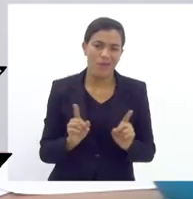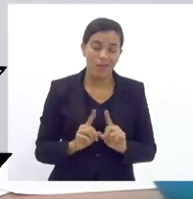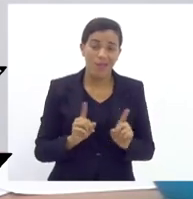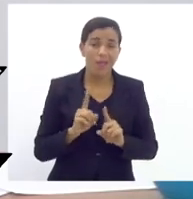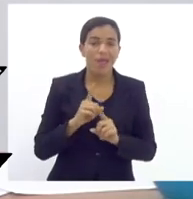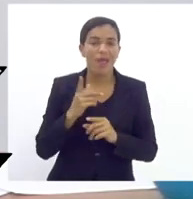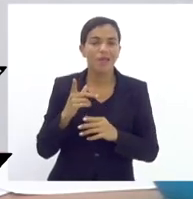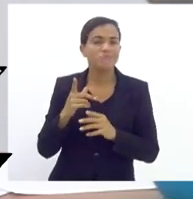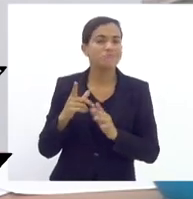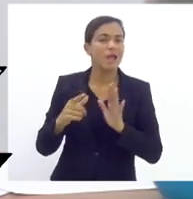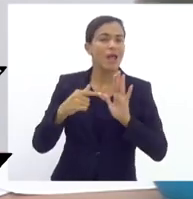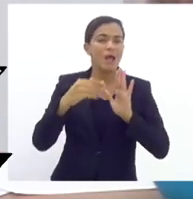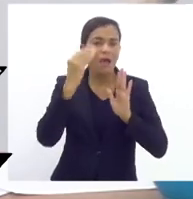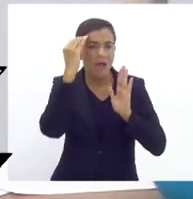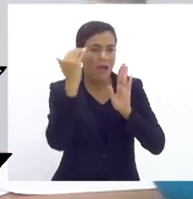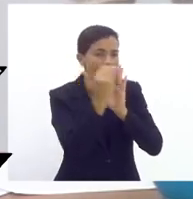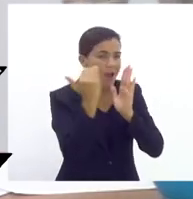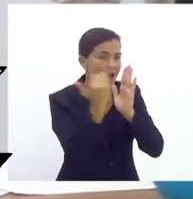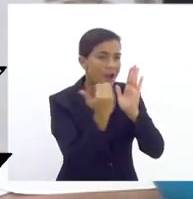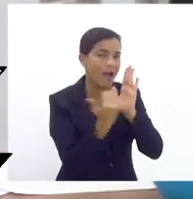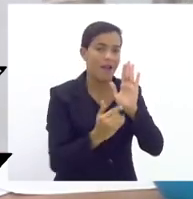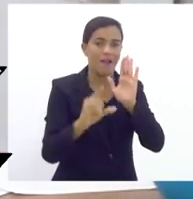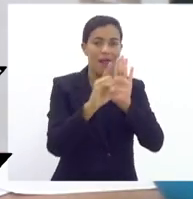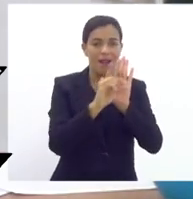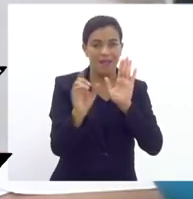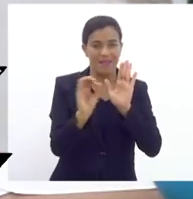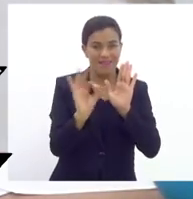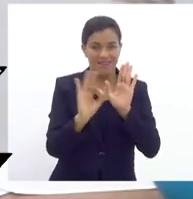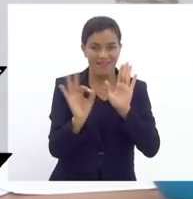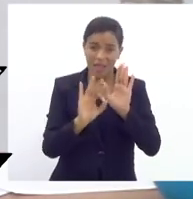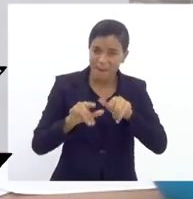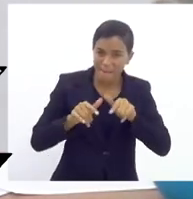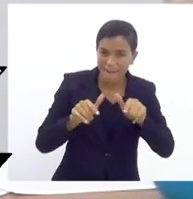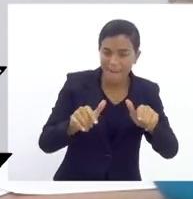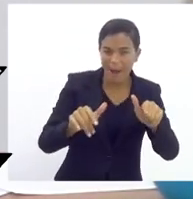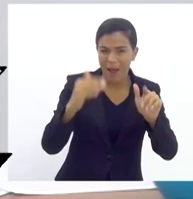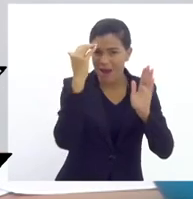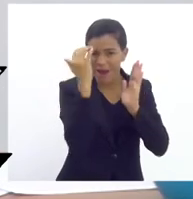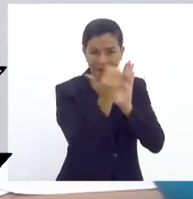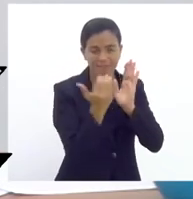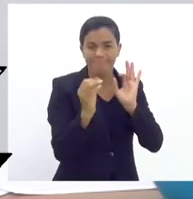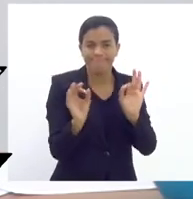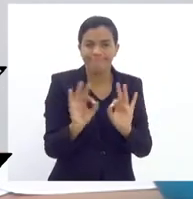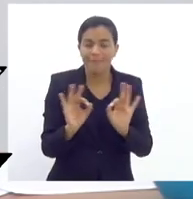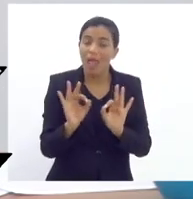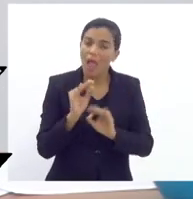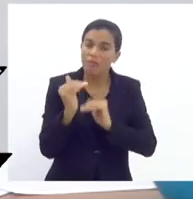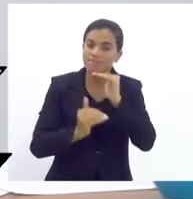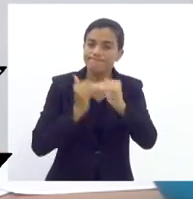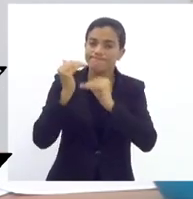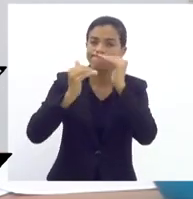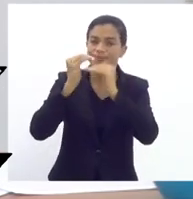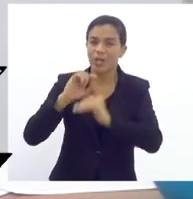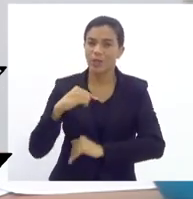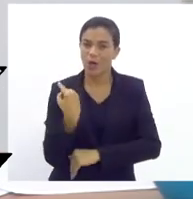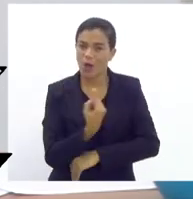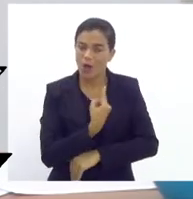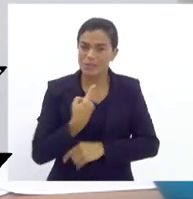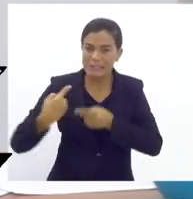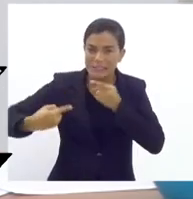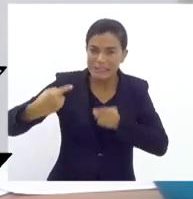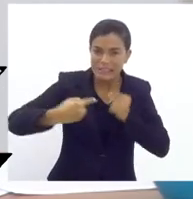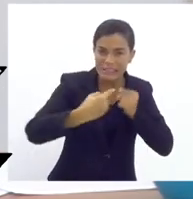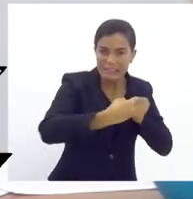ali na letra da Lei Garantido e efetivado na realidade é algo a ser construído entre nós é